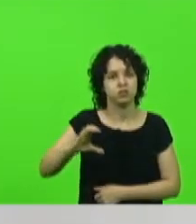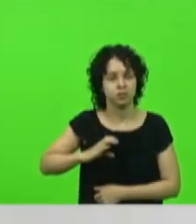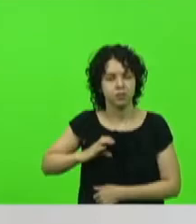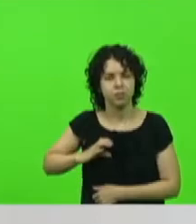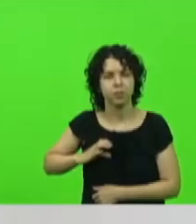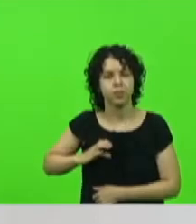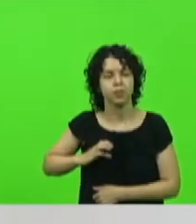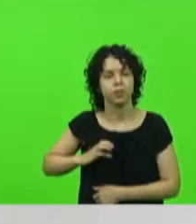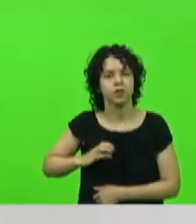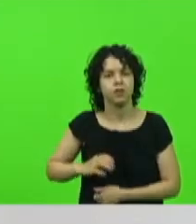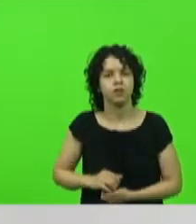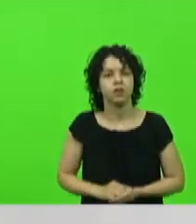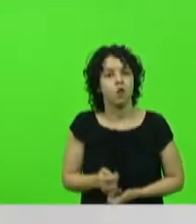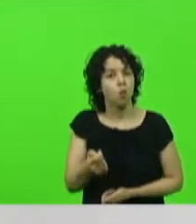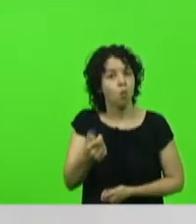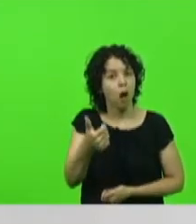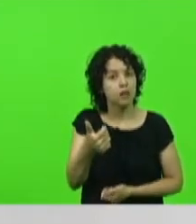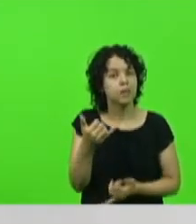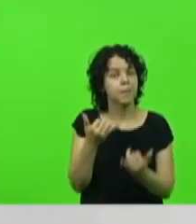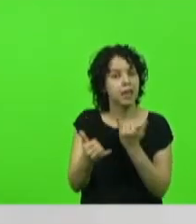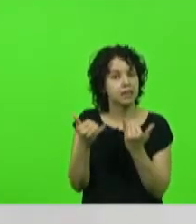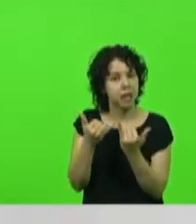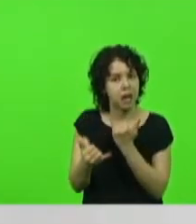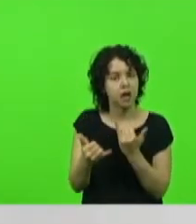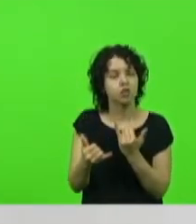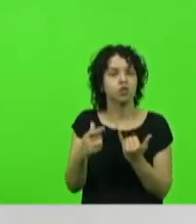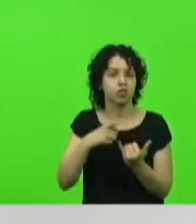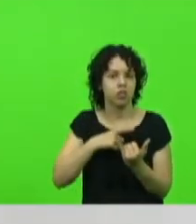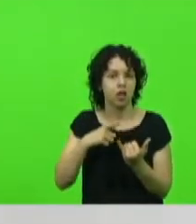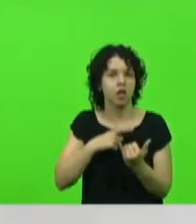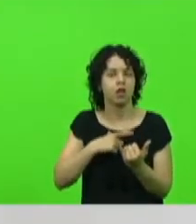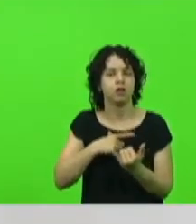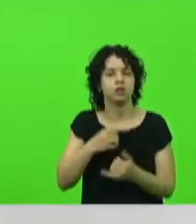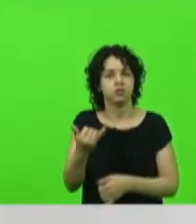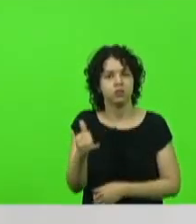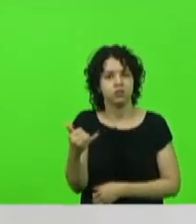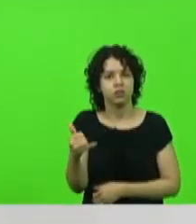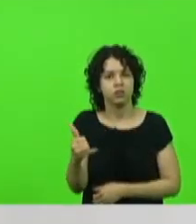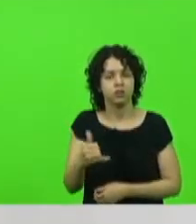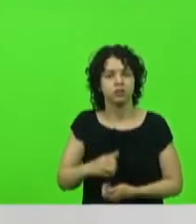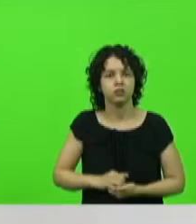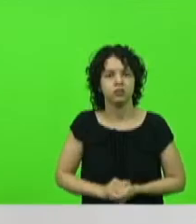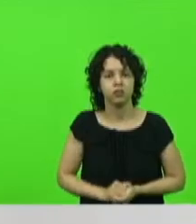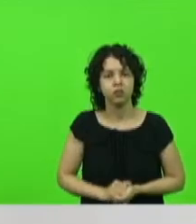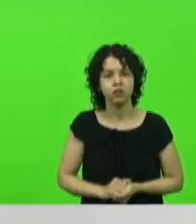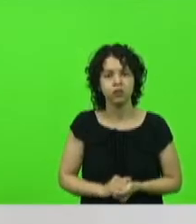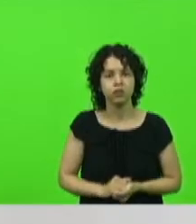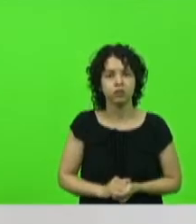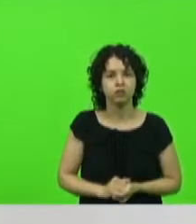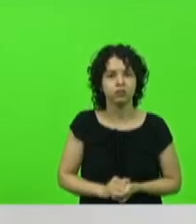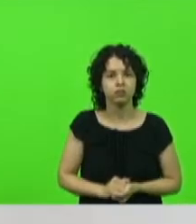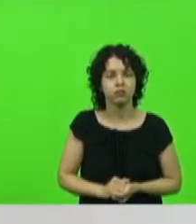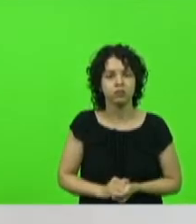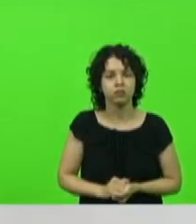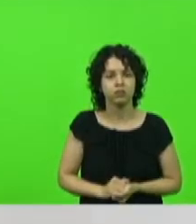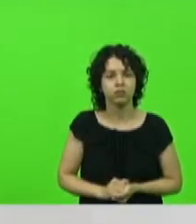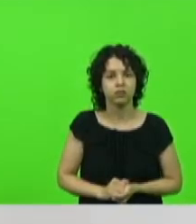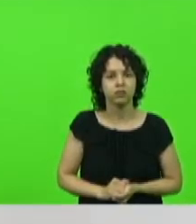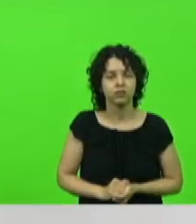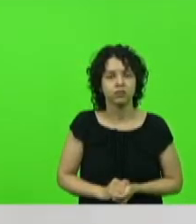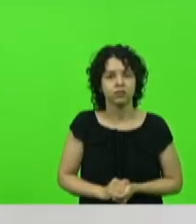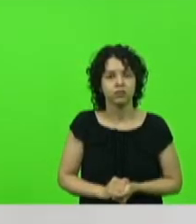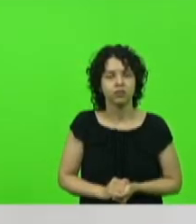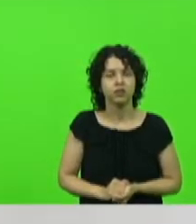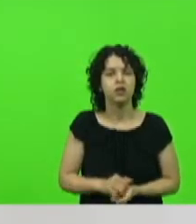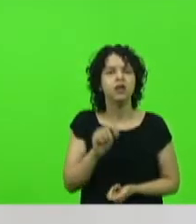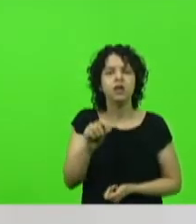dessa forma, quase metade deles teriam aparelhos celulares. Segunda pergunta. Quem que